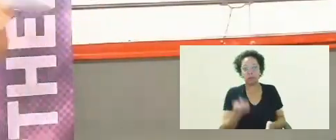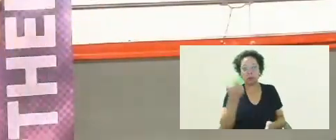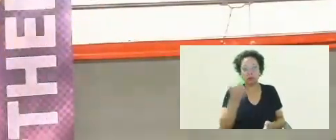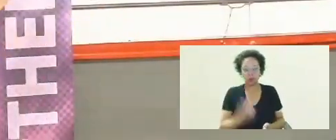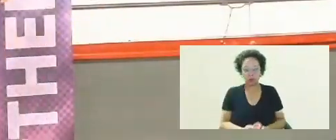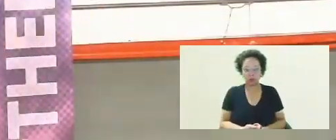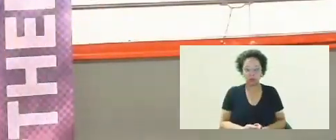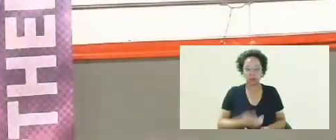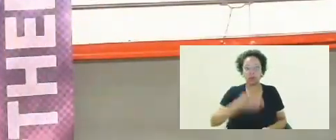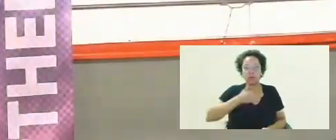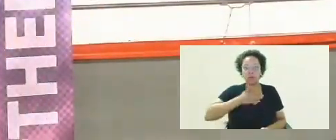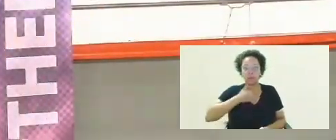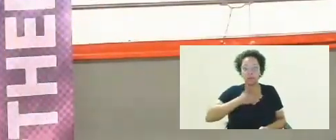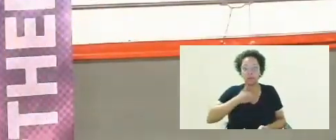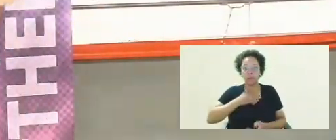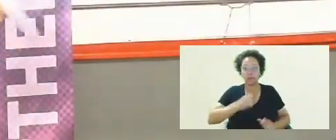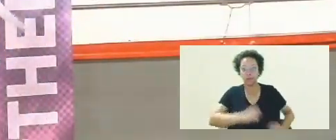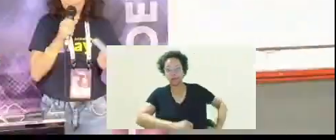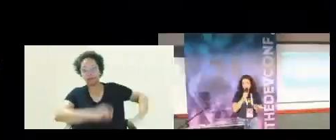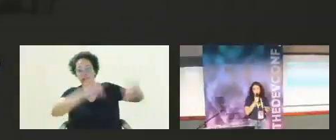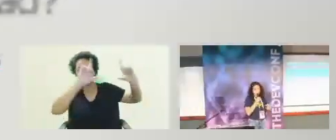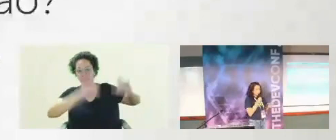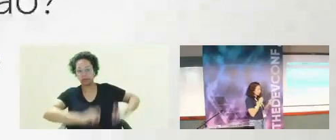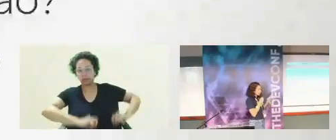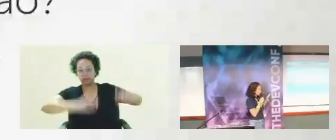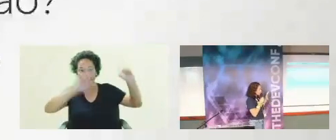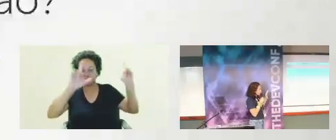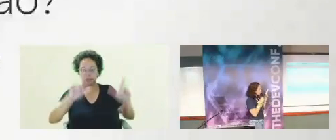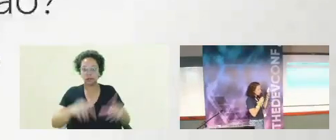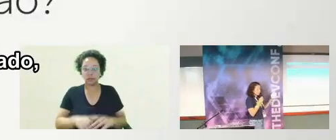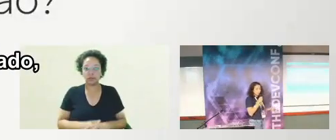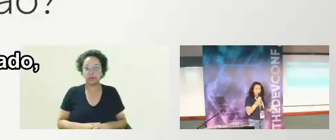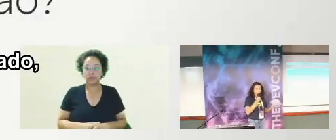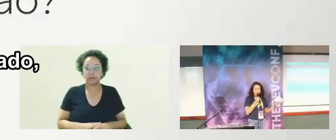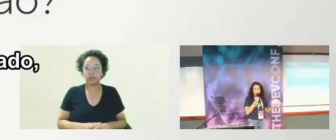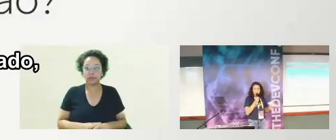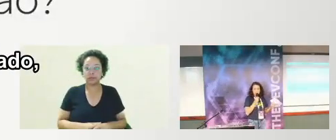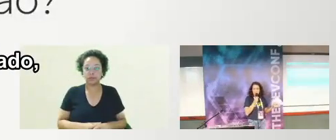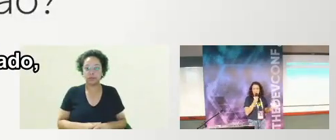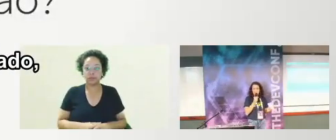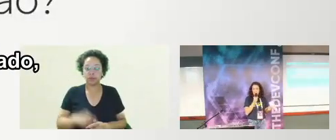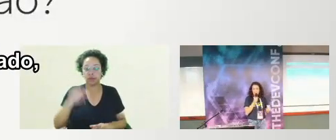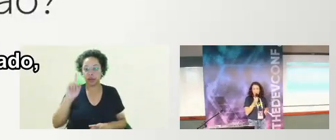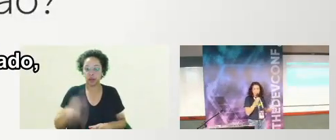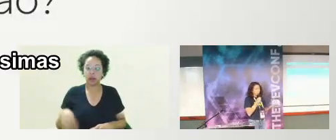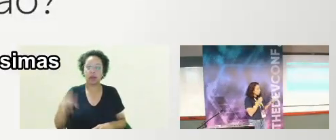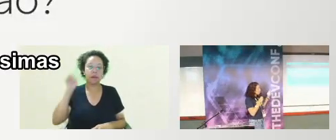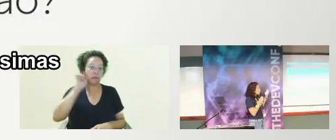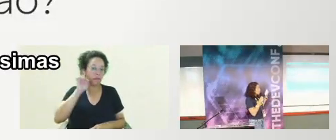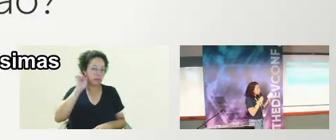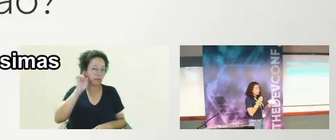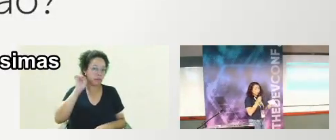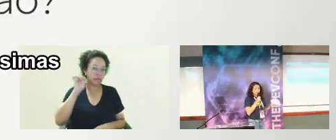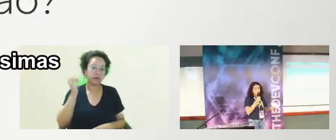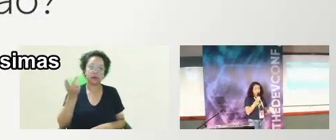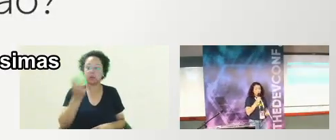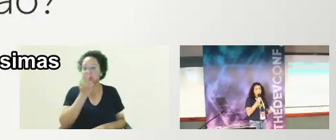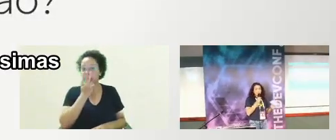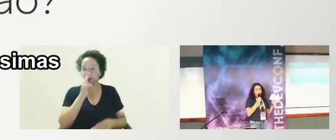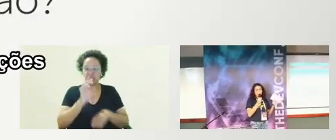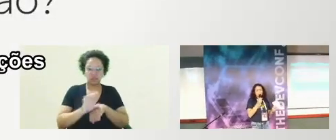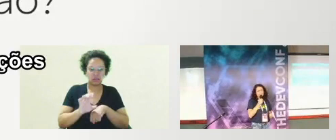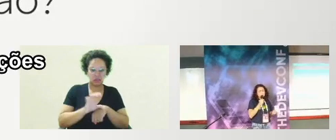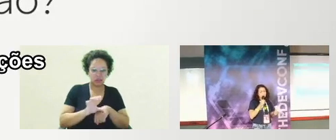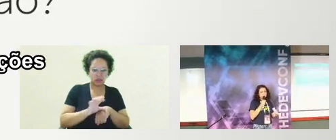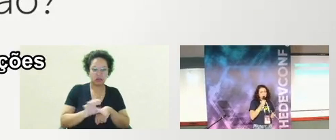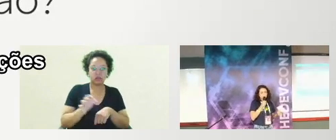Meus slides, já descrevendo, eles são um fundo branco, meio acinzentado, fonte preta,